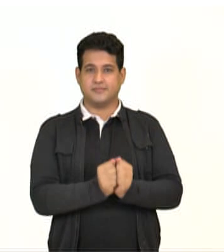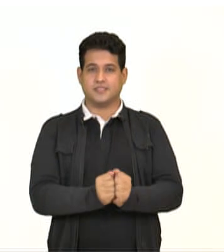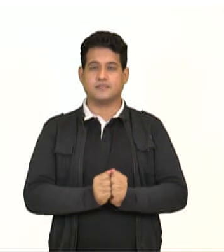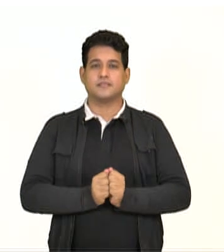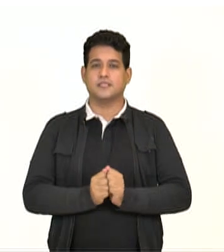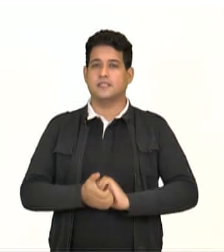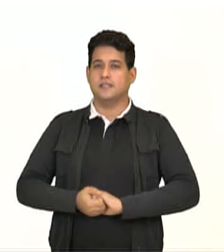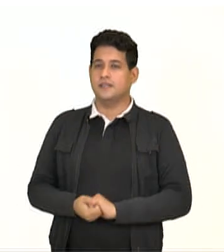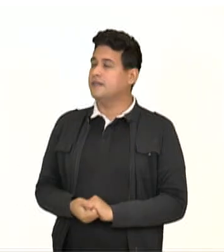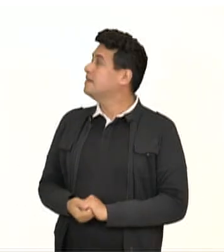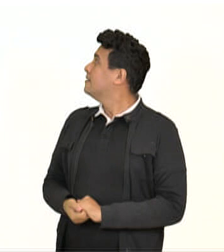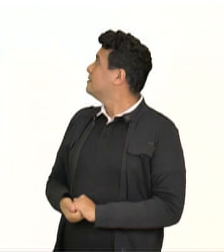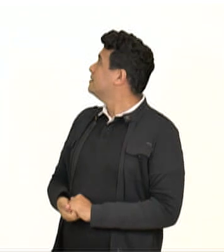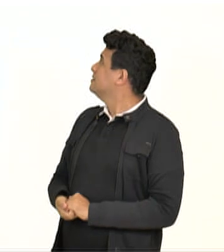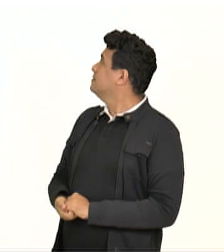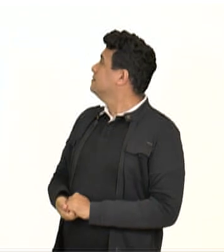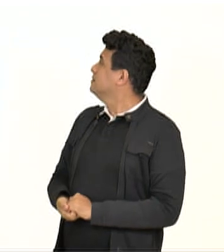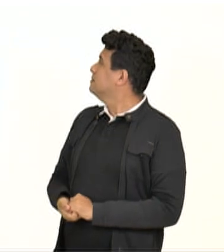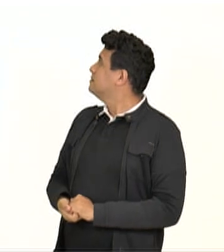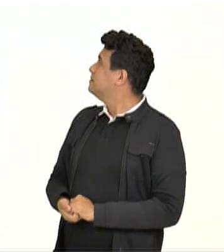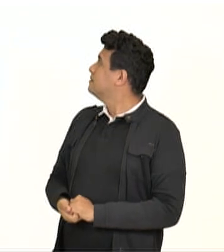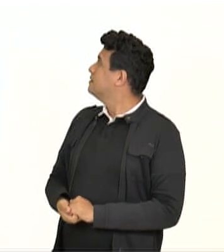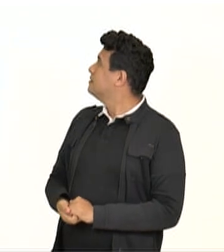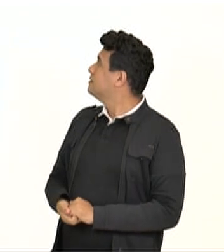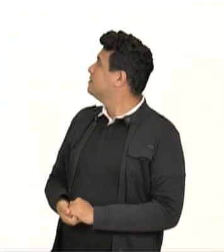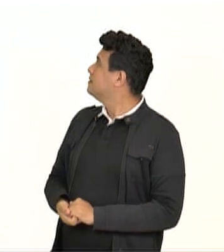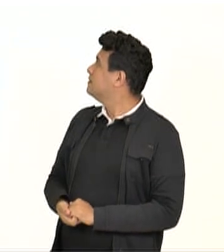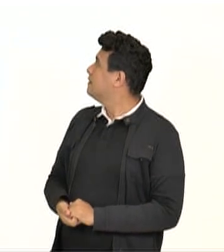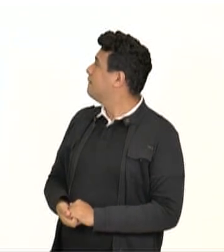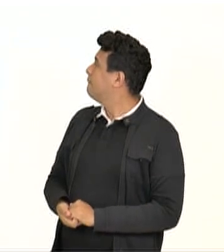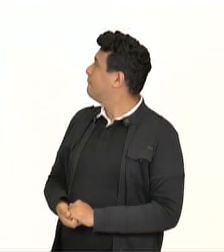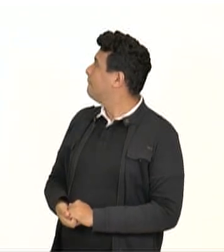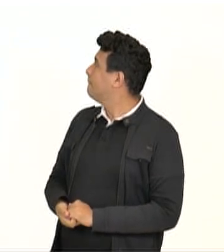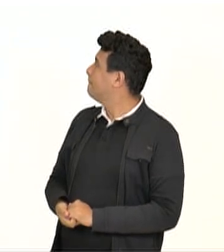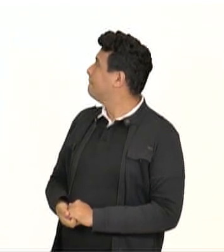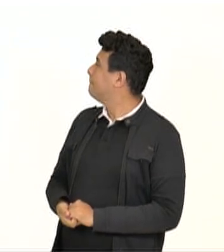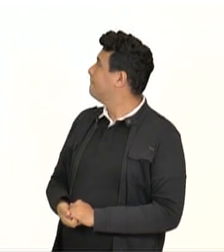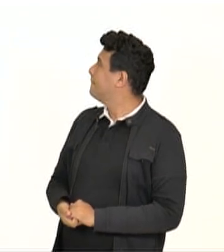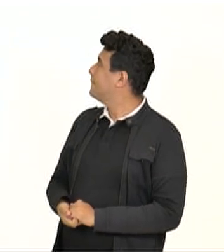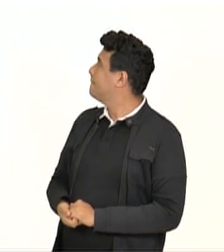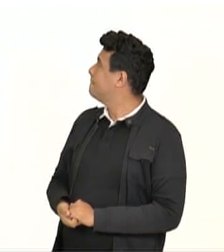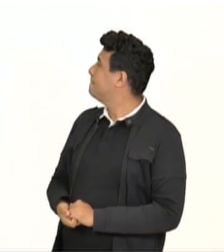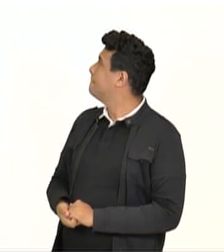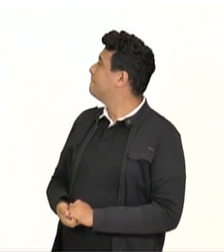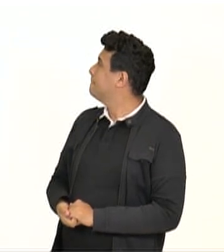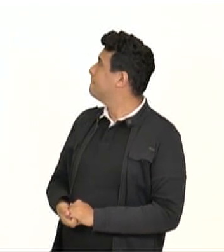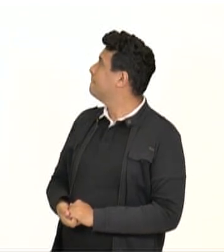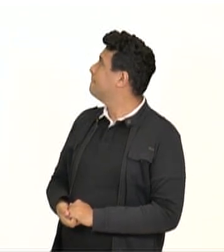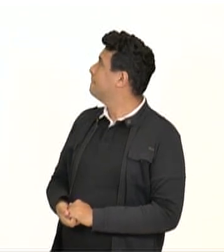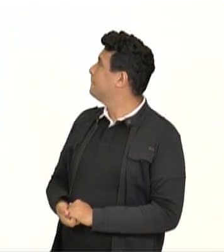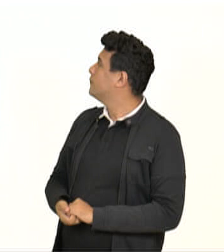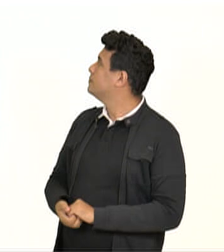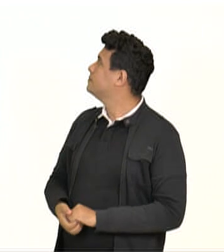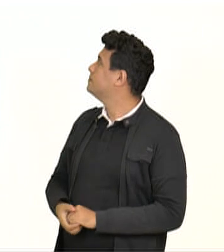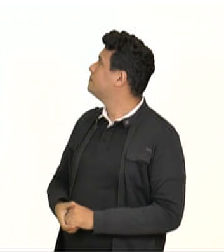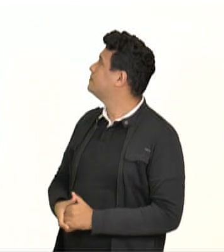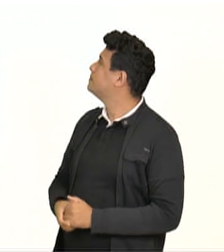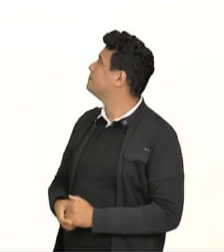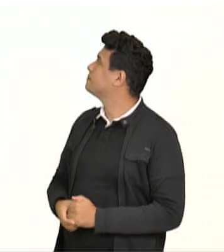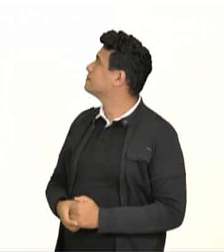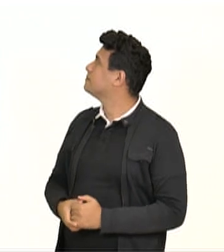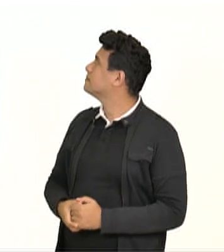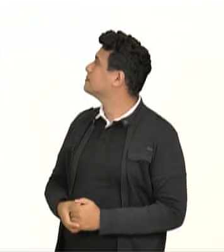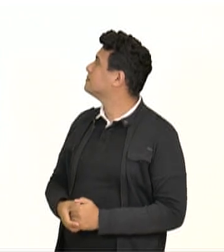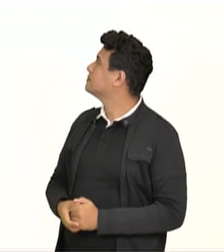You're gonna lose that girl. Yeah, you're gonna lose that girl. If you don't take her out tonight, she's gonna change her mind. And I